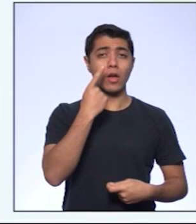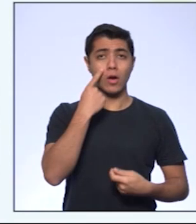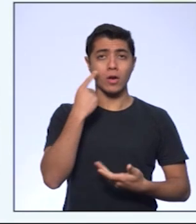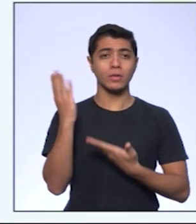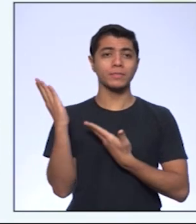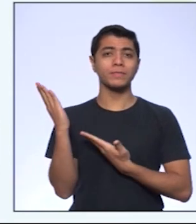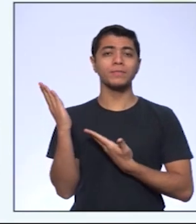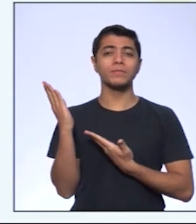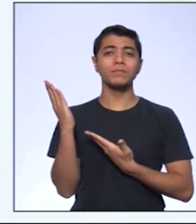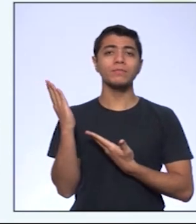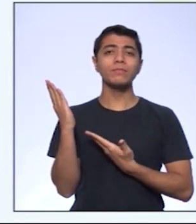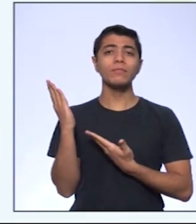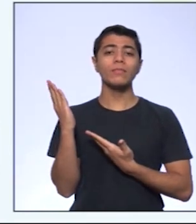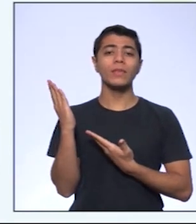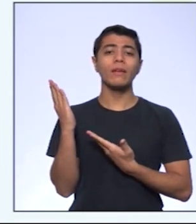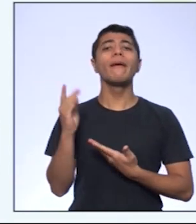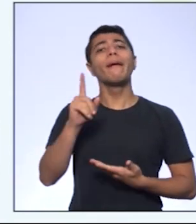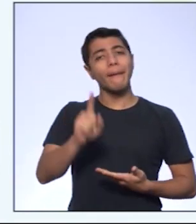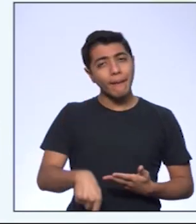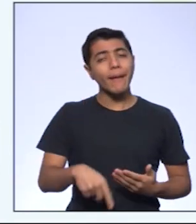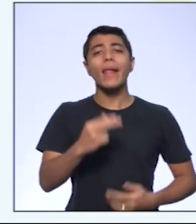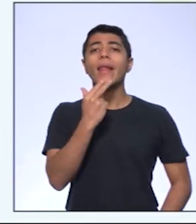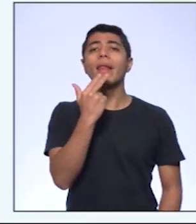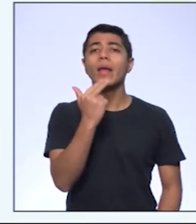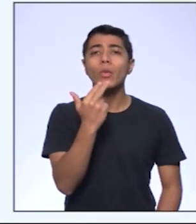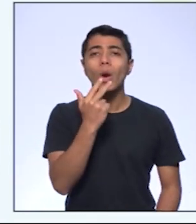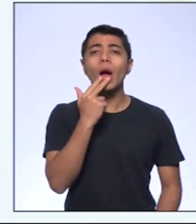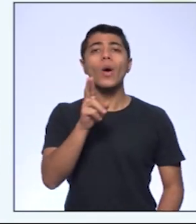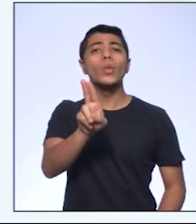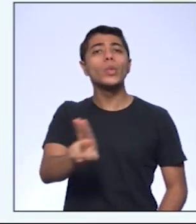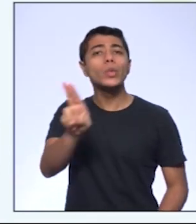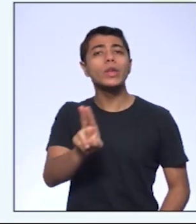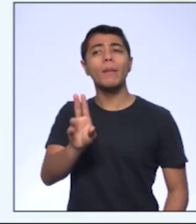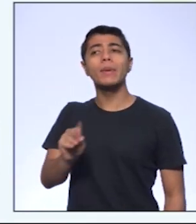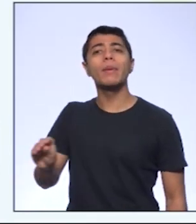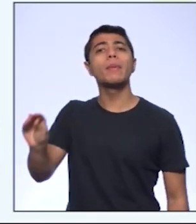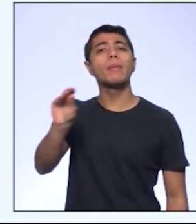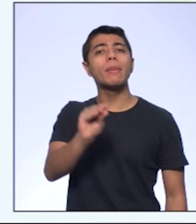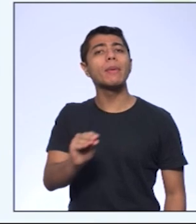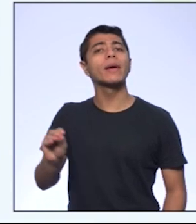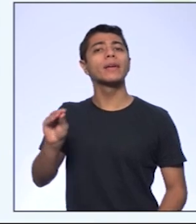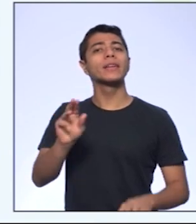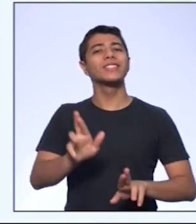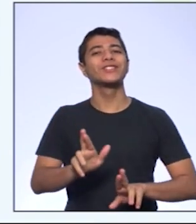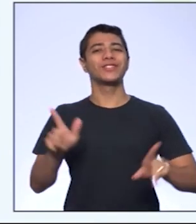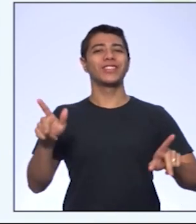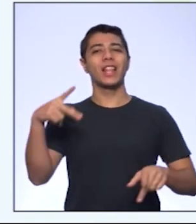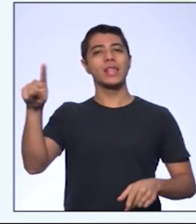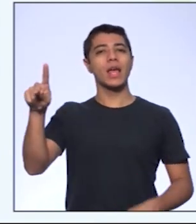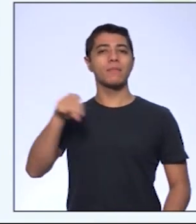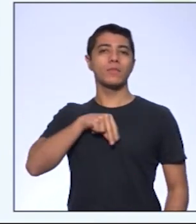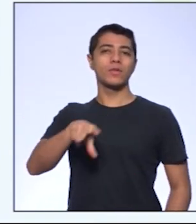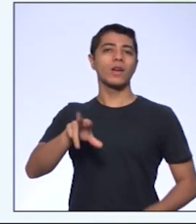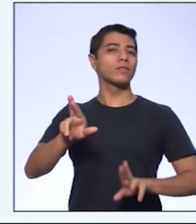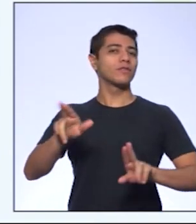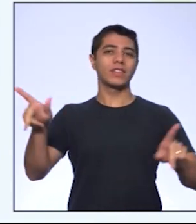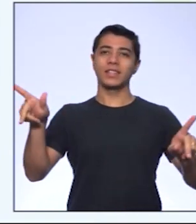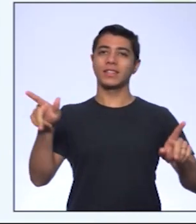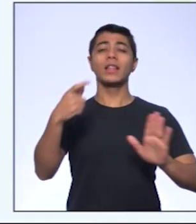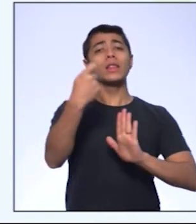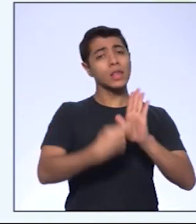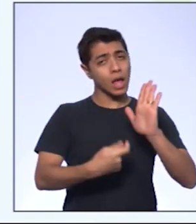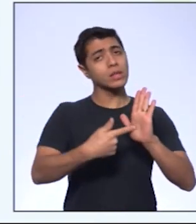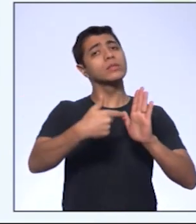da língua que caracterizam uma norma nacional distinta da de Portugal. E ele fala isso no texto, Ele diz que,